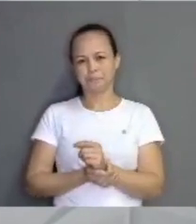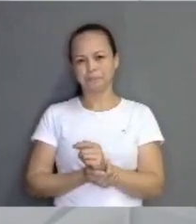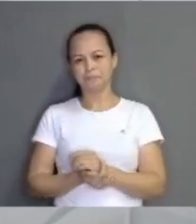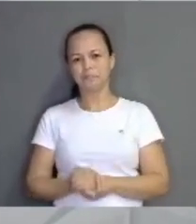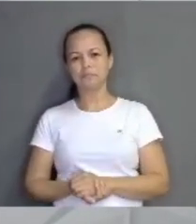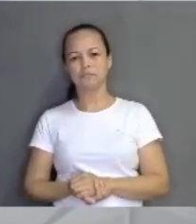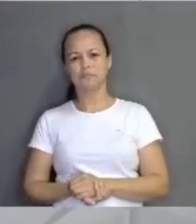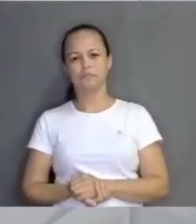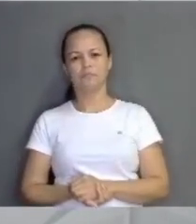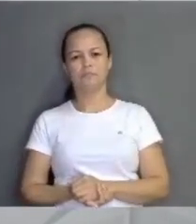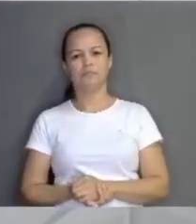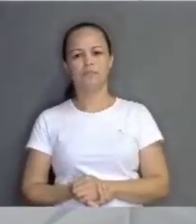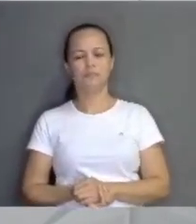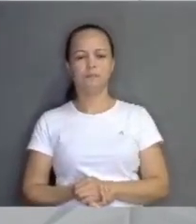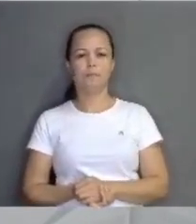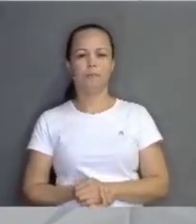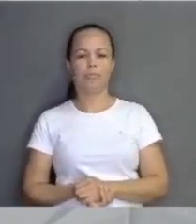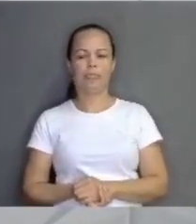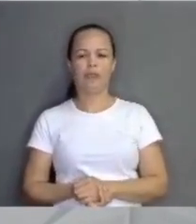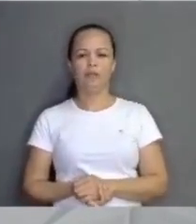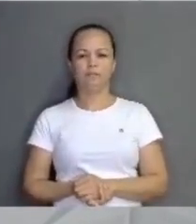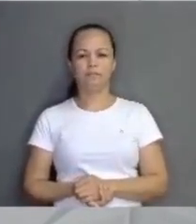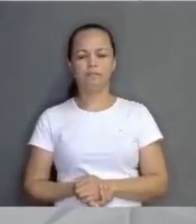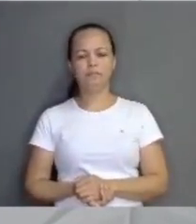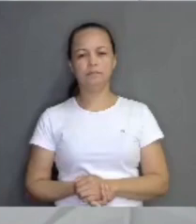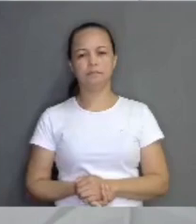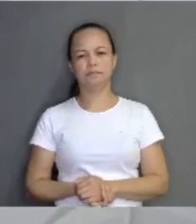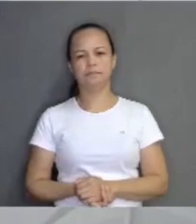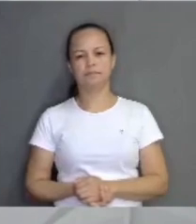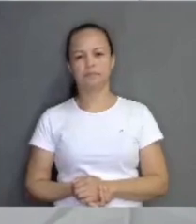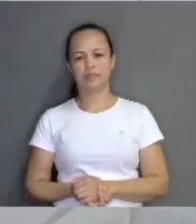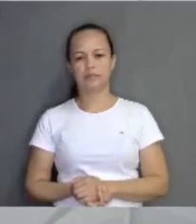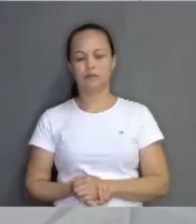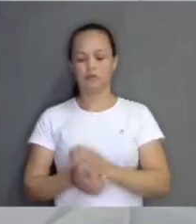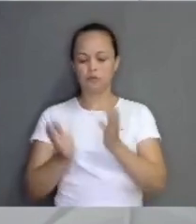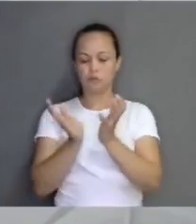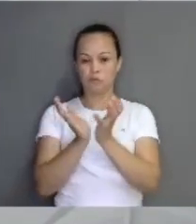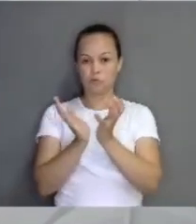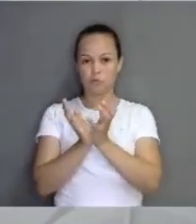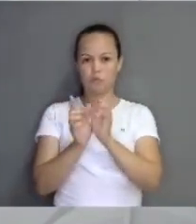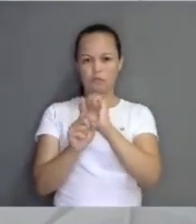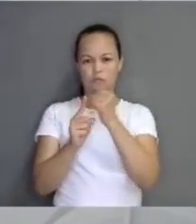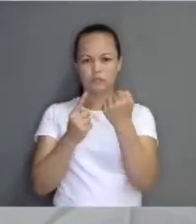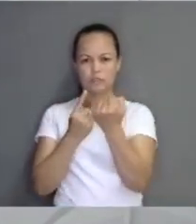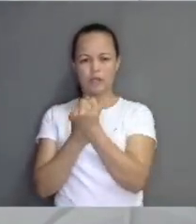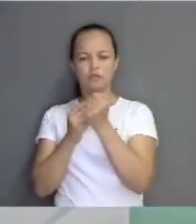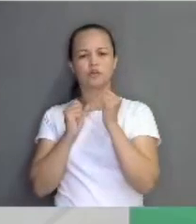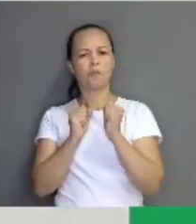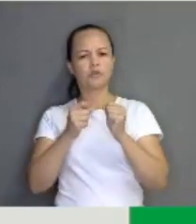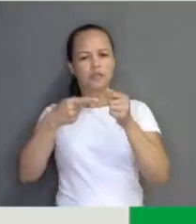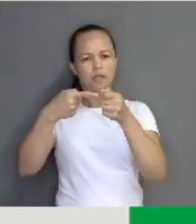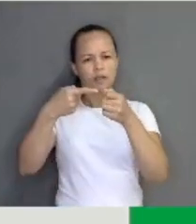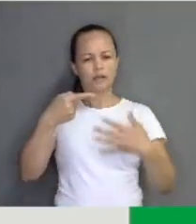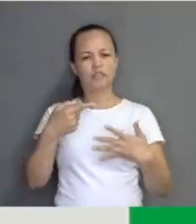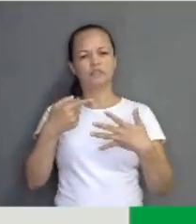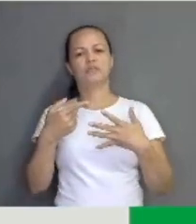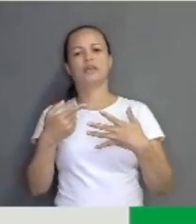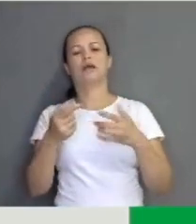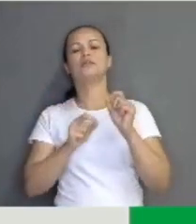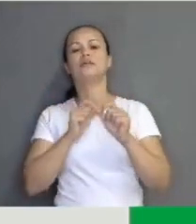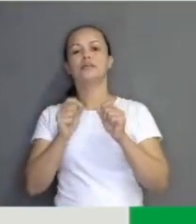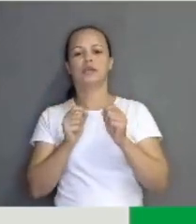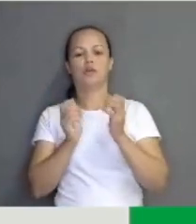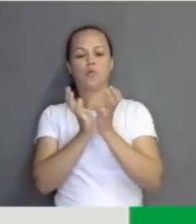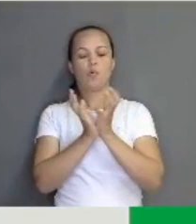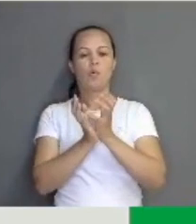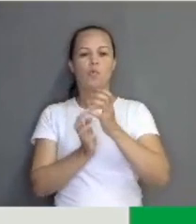lá. Os grupos sociais podem ser classificados em grupos primários,